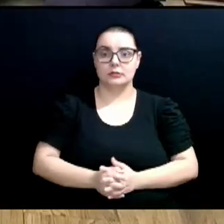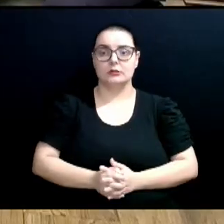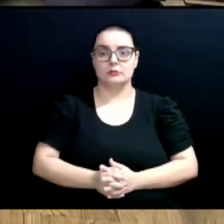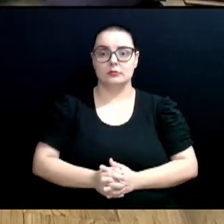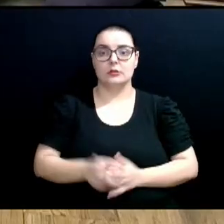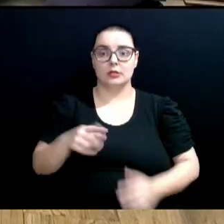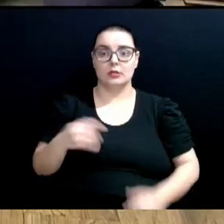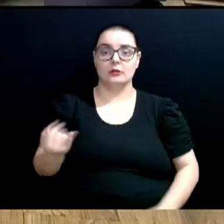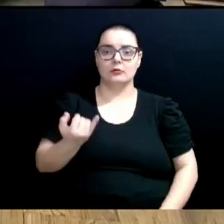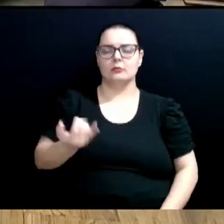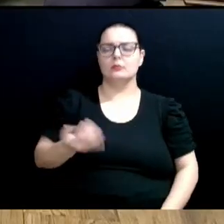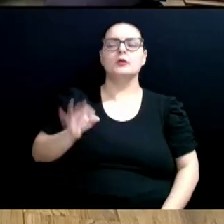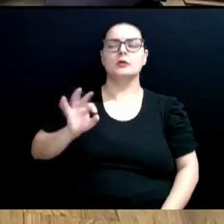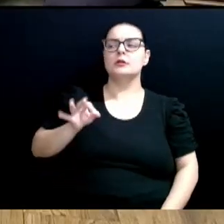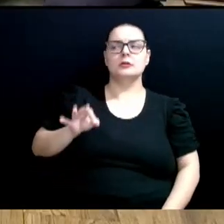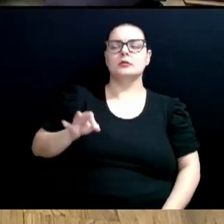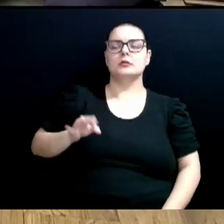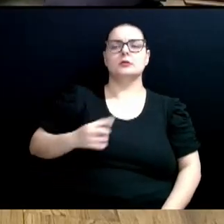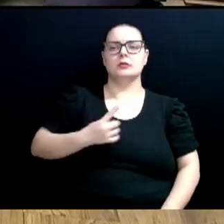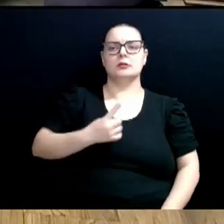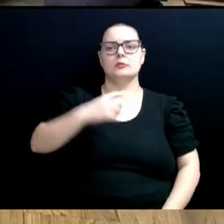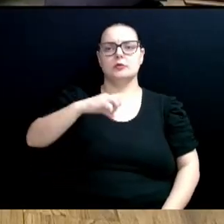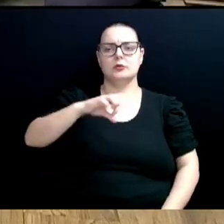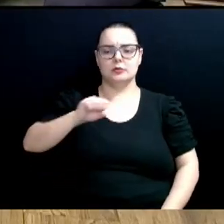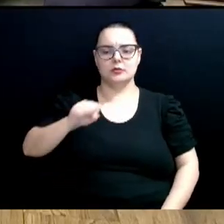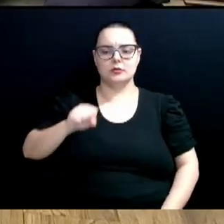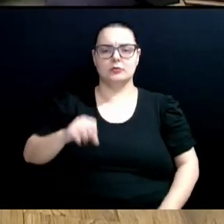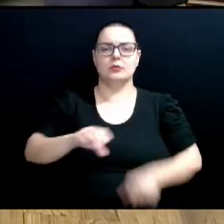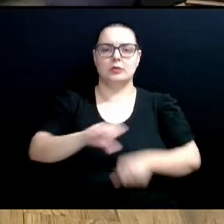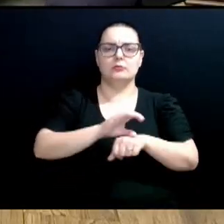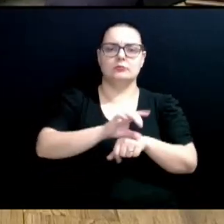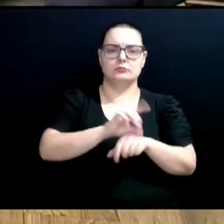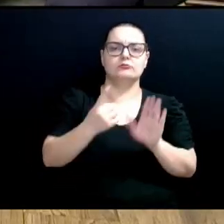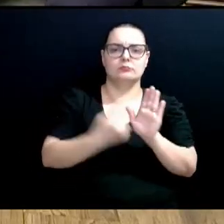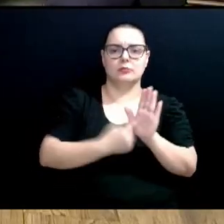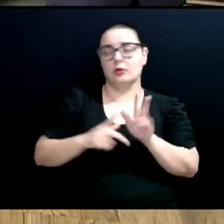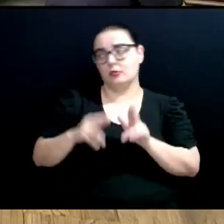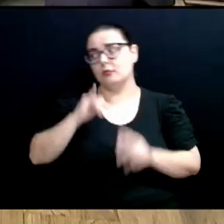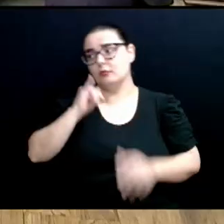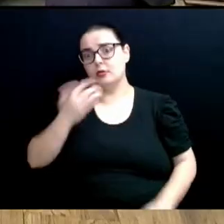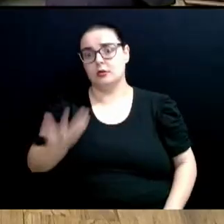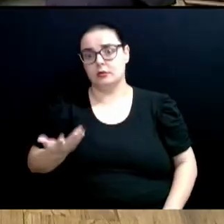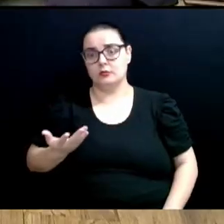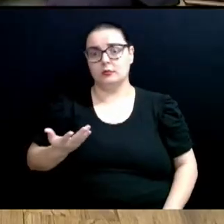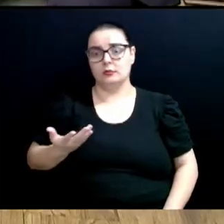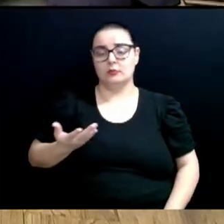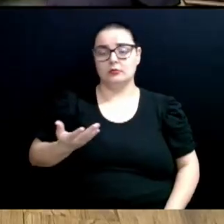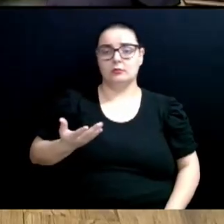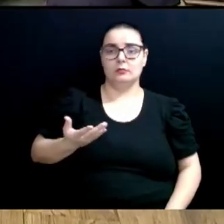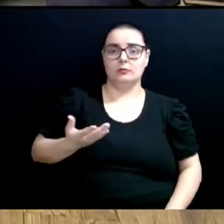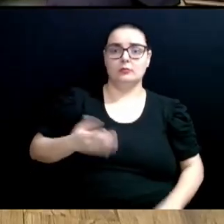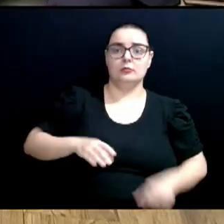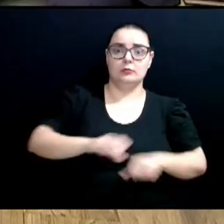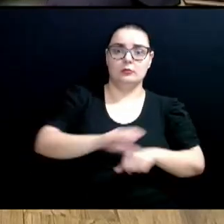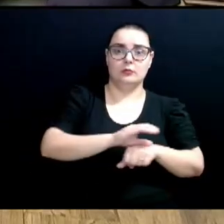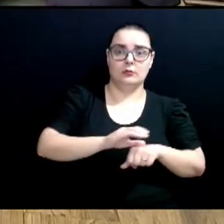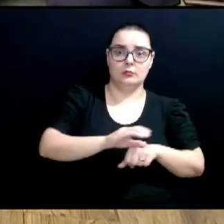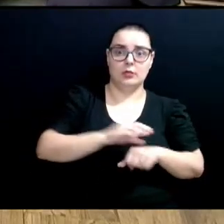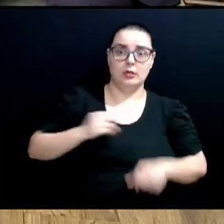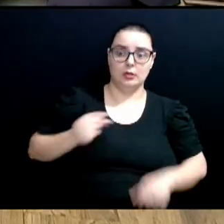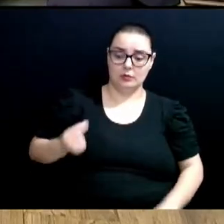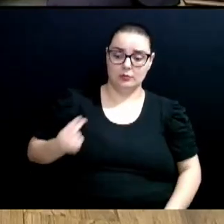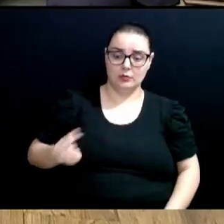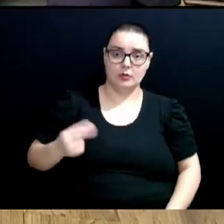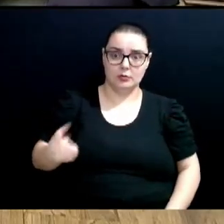dúvida, a Constituição de 88 é um marco, como eu disse, é a Constituição mais longeva no sentido